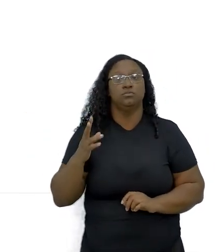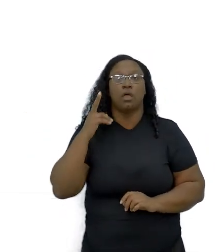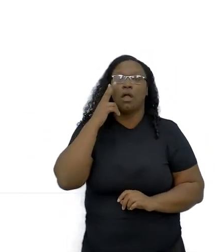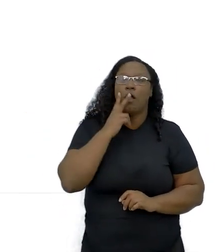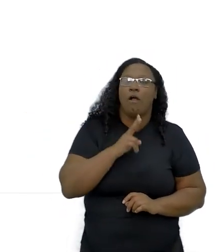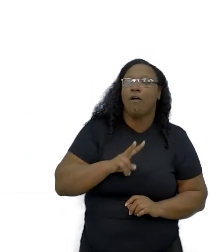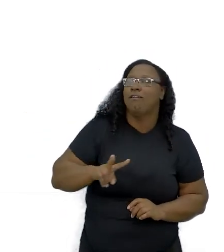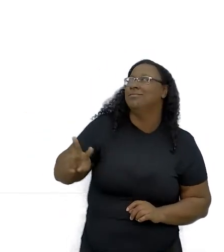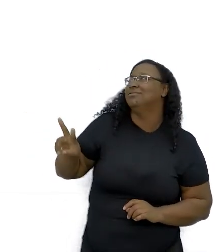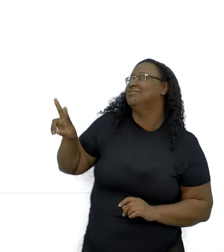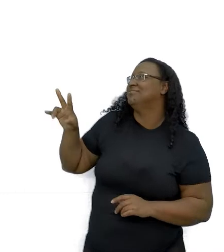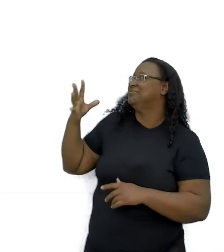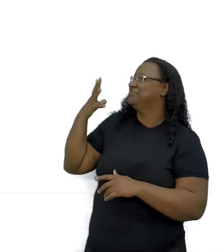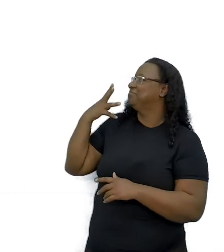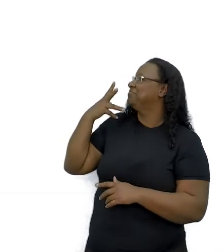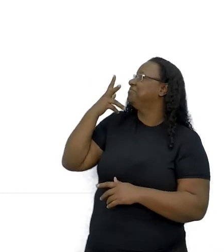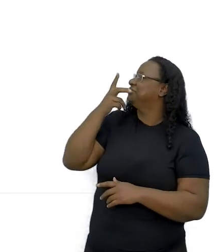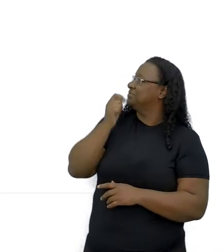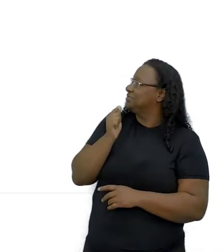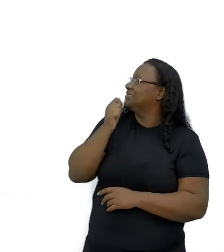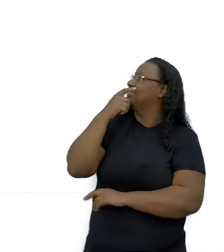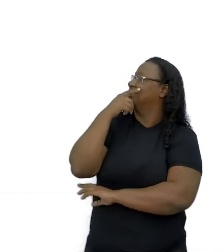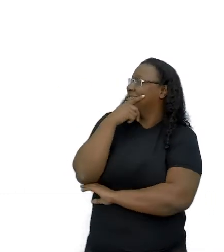Brasil. Veja que